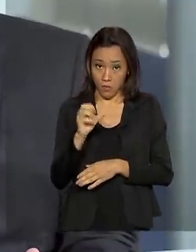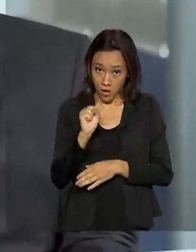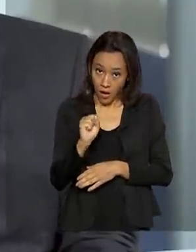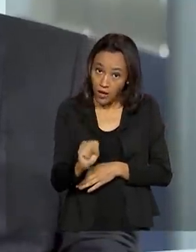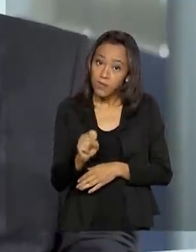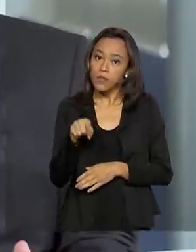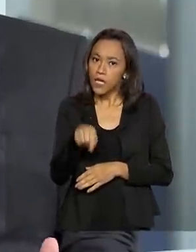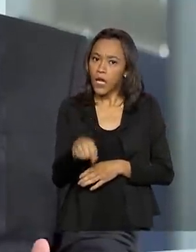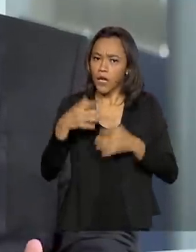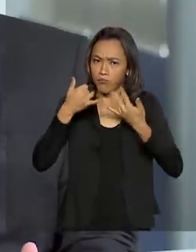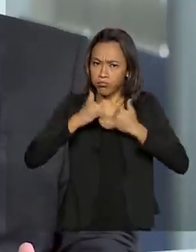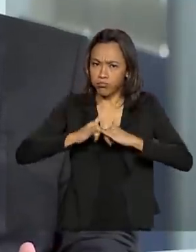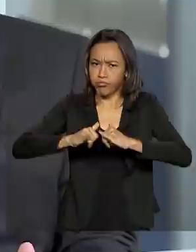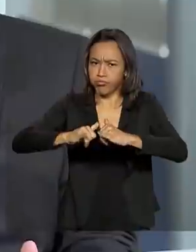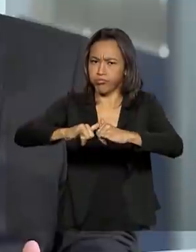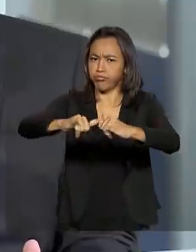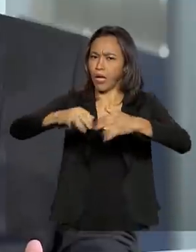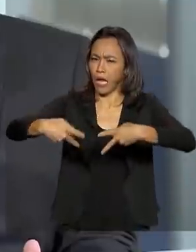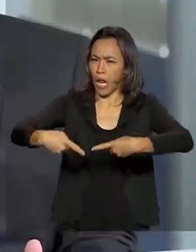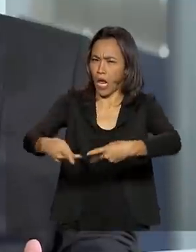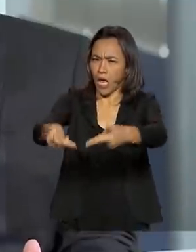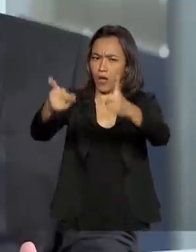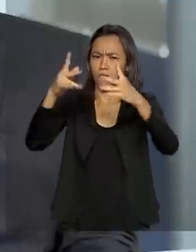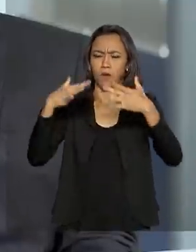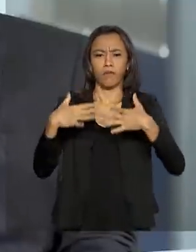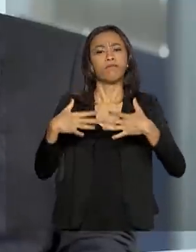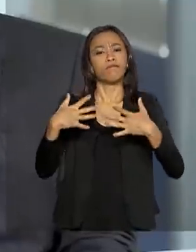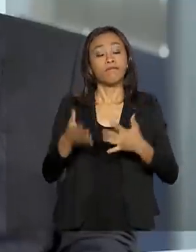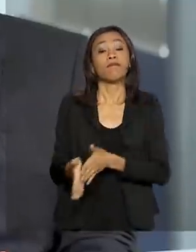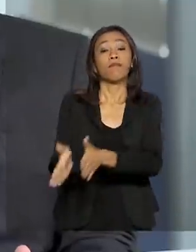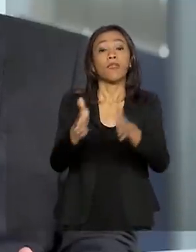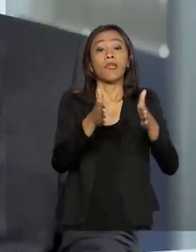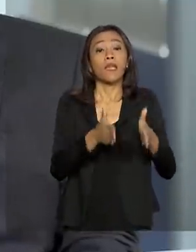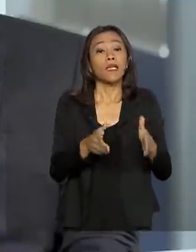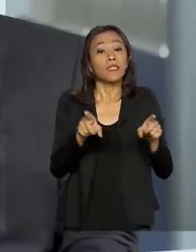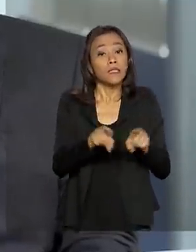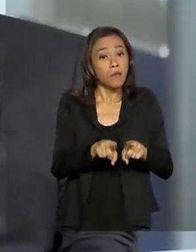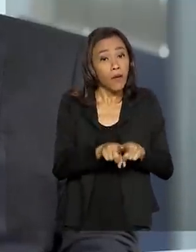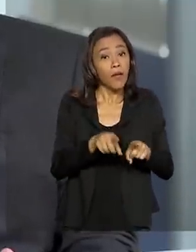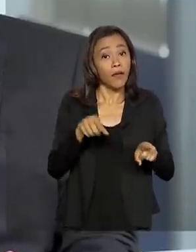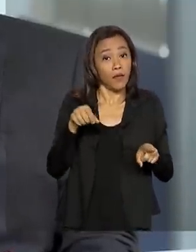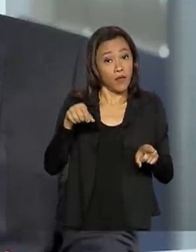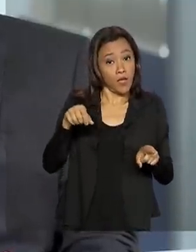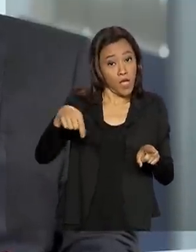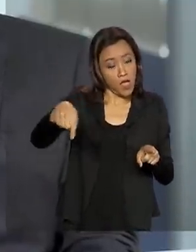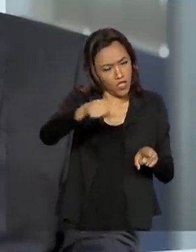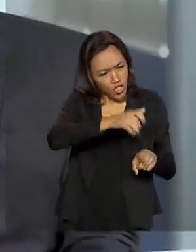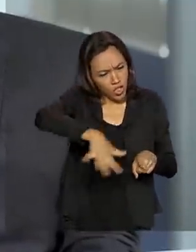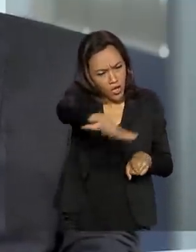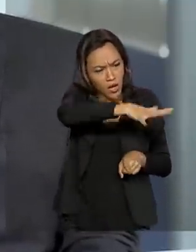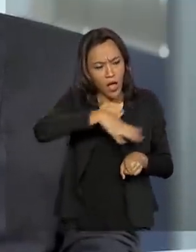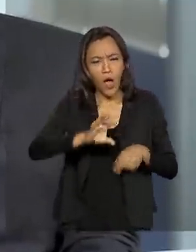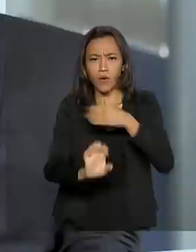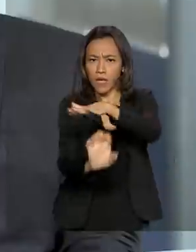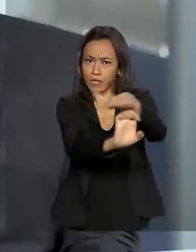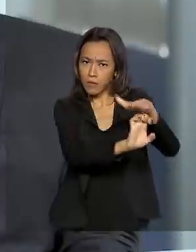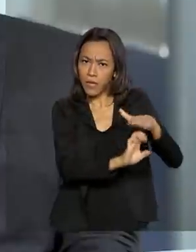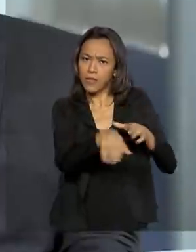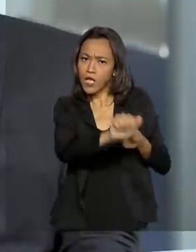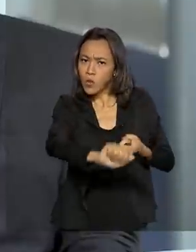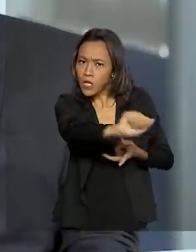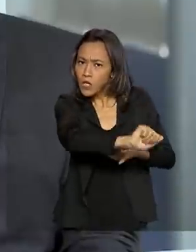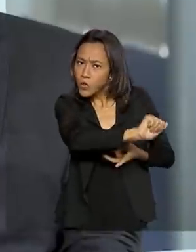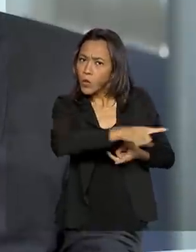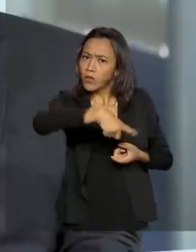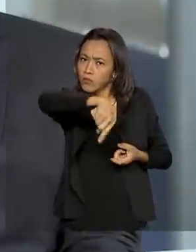geração e transmissão de energia do Brasil, e também com as empresas, de uma maneira geral, as suas associações, para